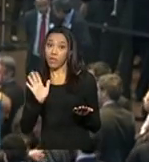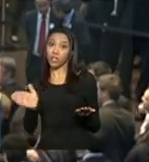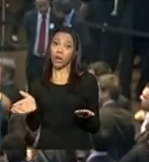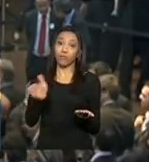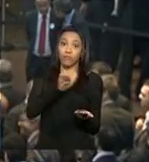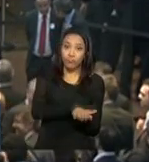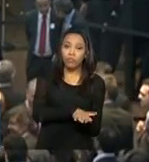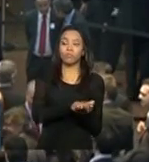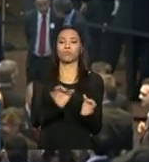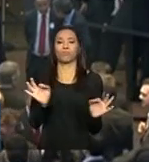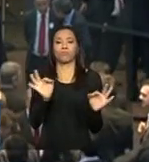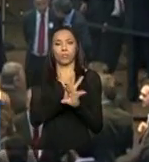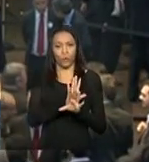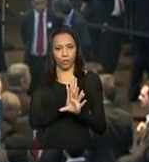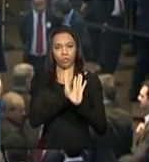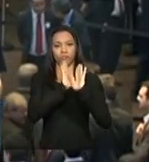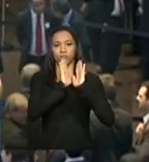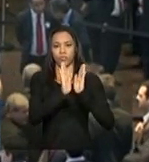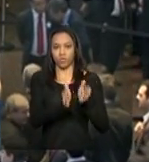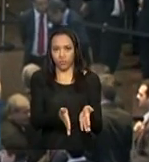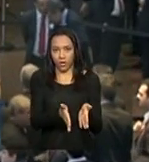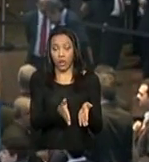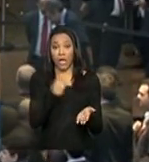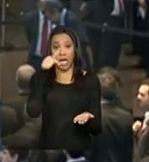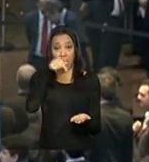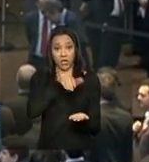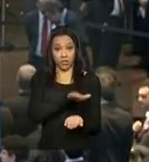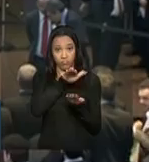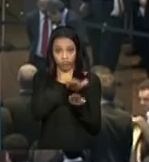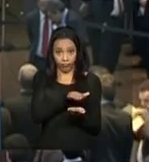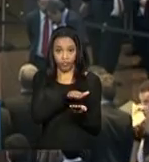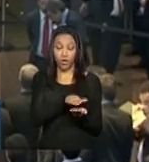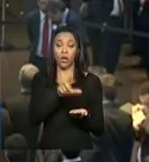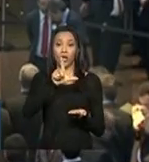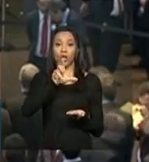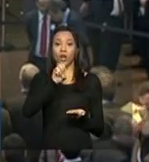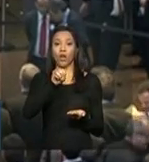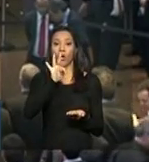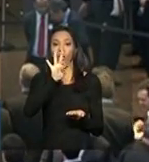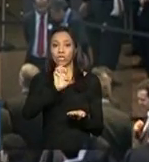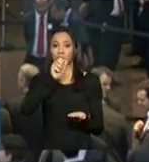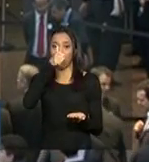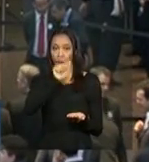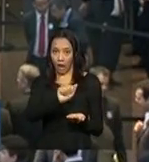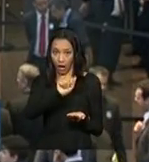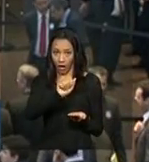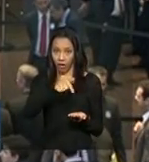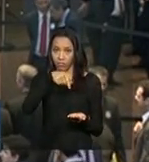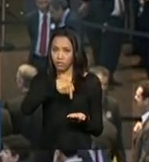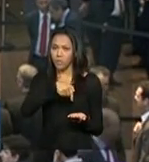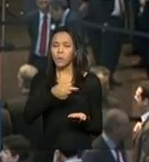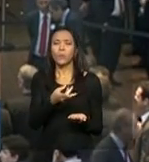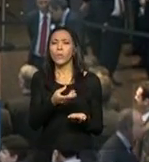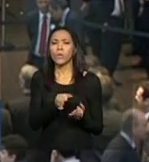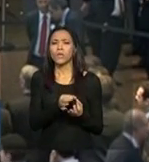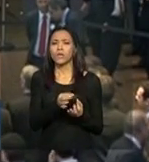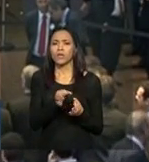na totalidade. Esse lote A, ele tem uma extensão de